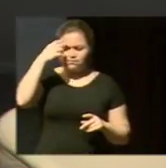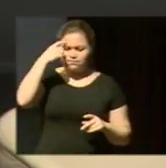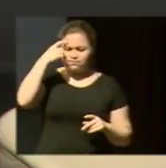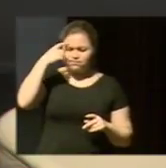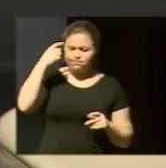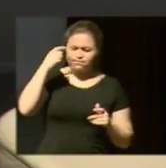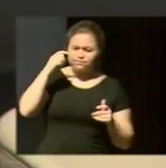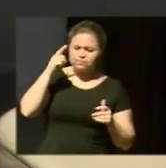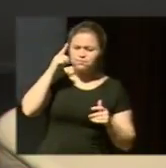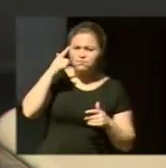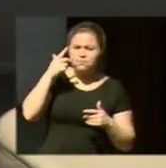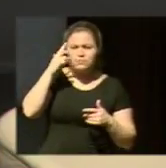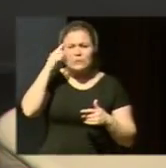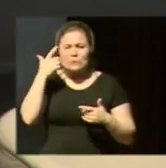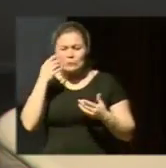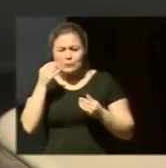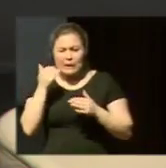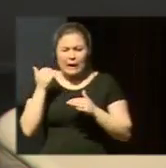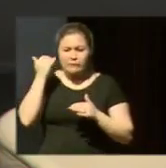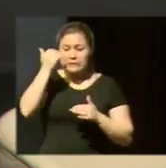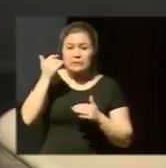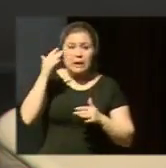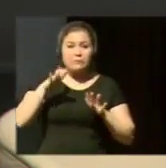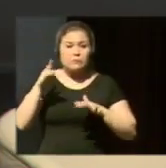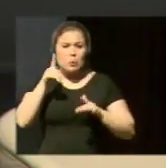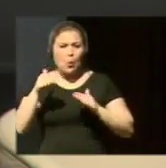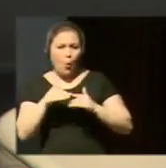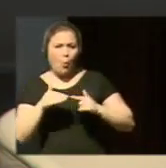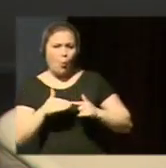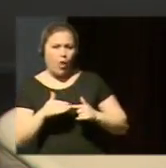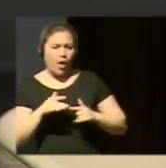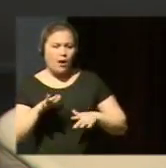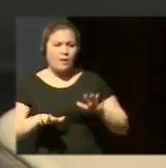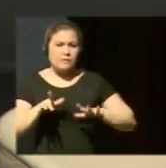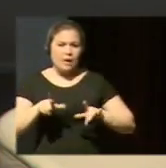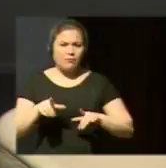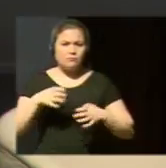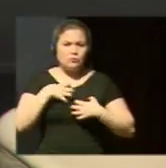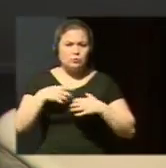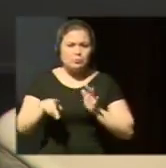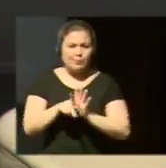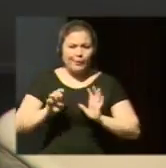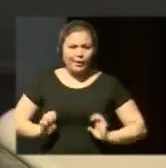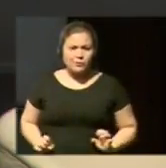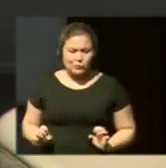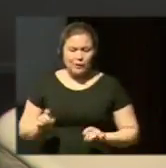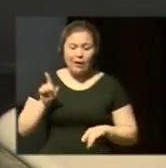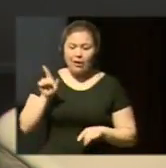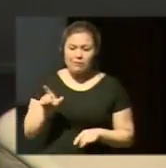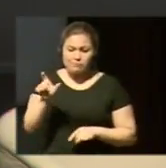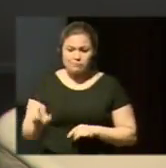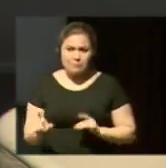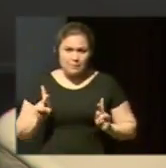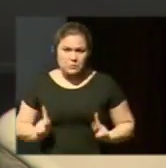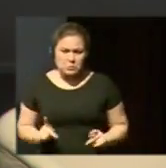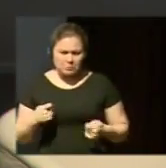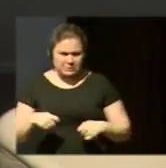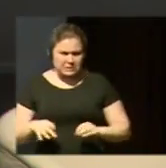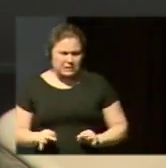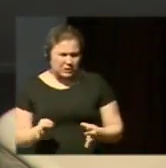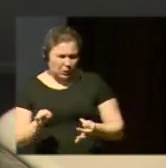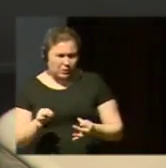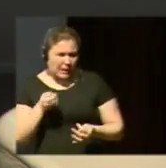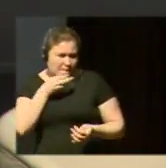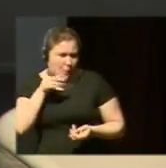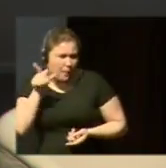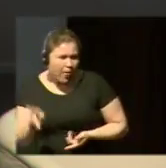se elas conseguem ainda concordar com isso. Então, isso é uma questão ética. Então, a gente precisa perguntar, essa pessoa precisa de tecnologia? Será